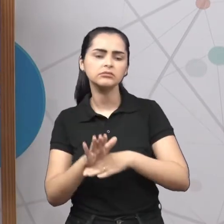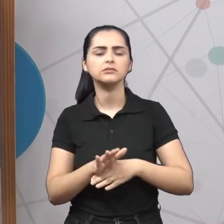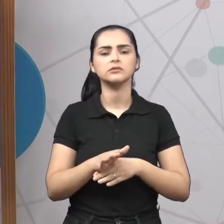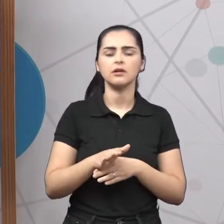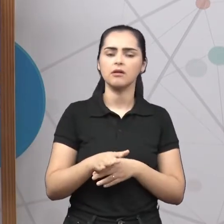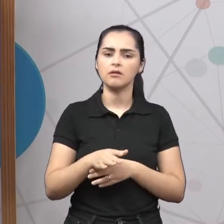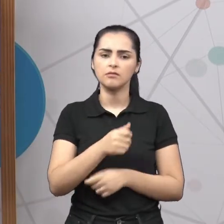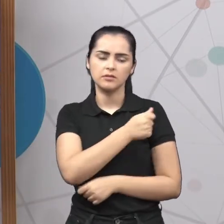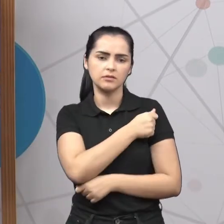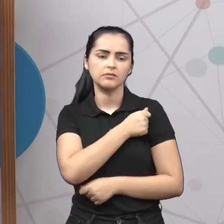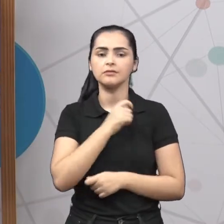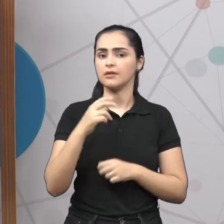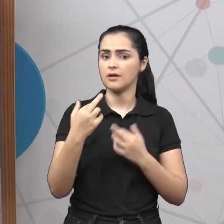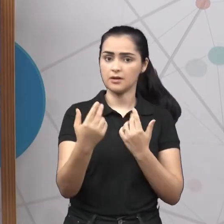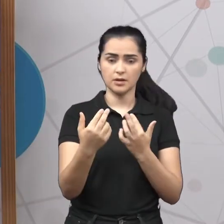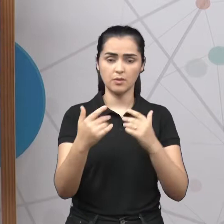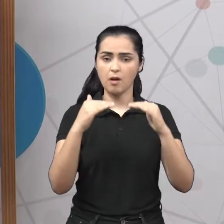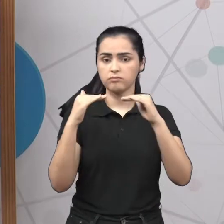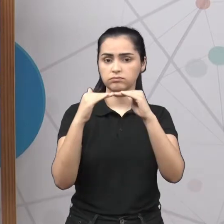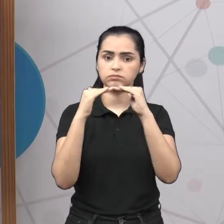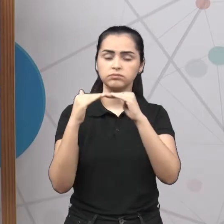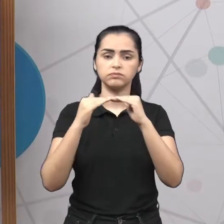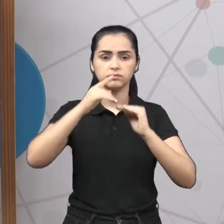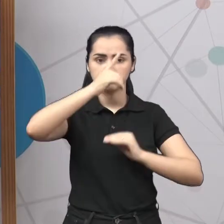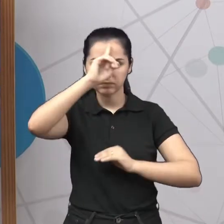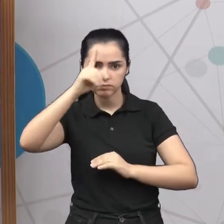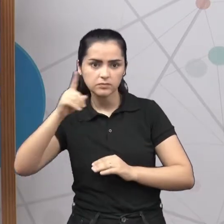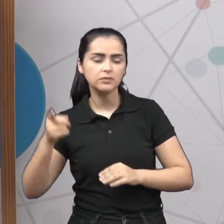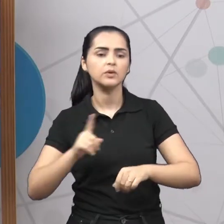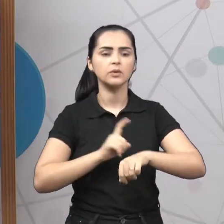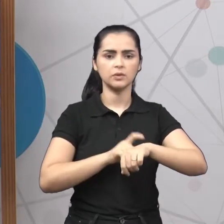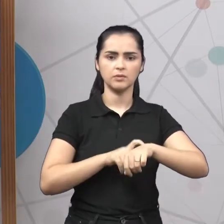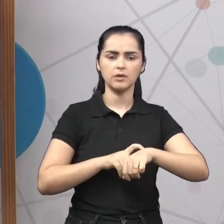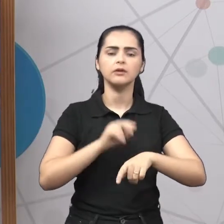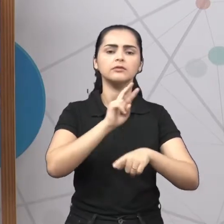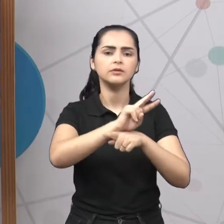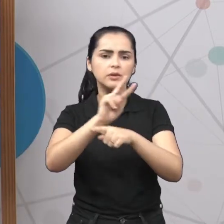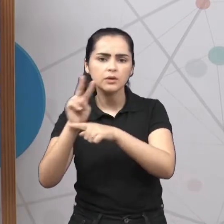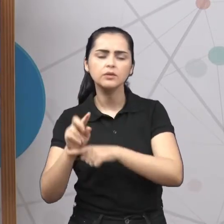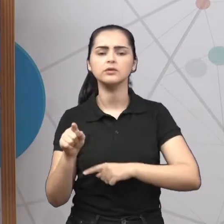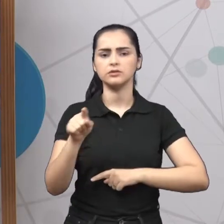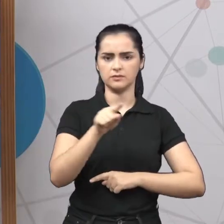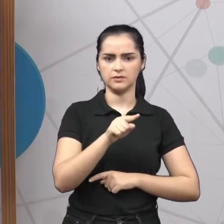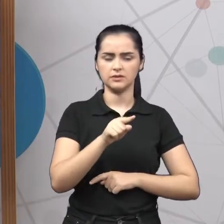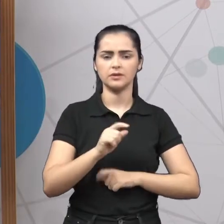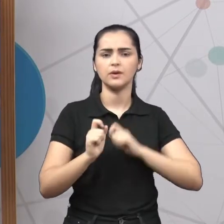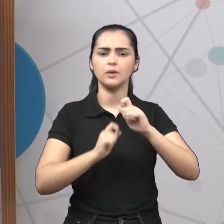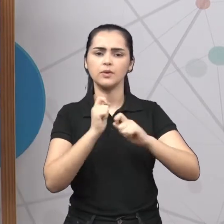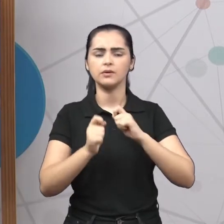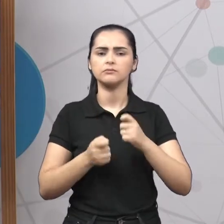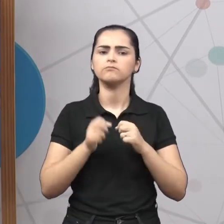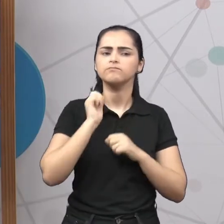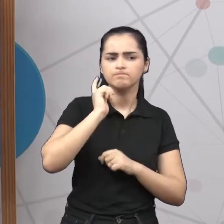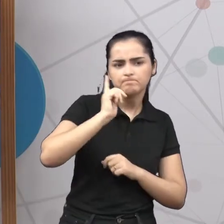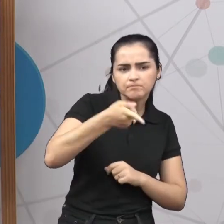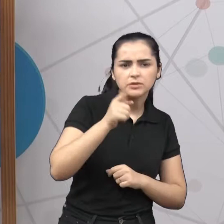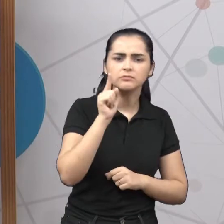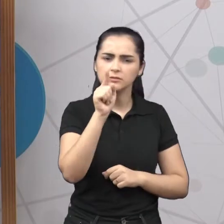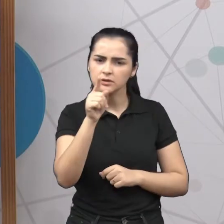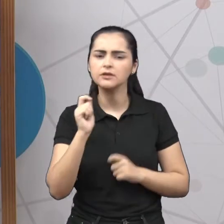mesma autoridade que a professora, naquele momento. Ela está ali cuidando de você. Então, o que ela falar, você vai ter